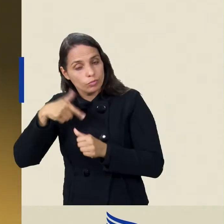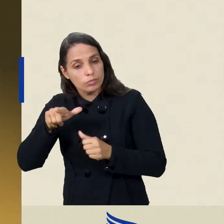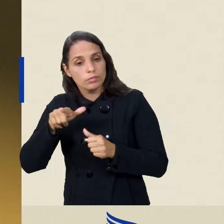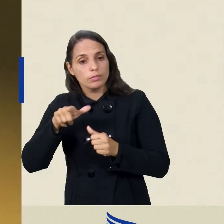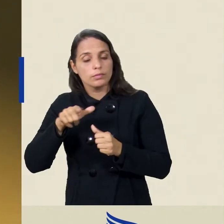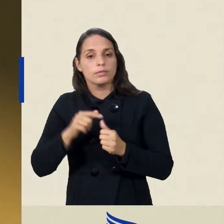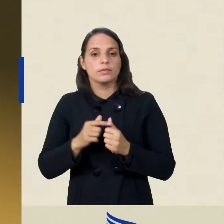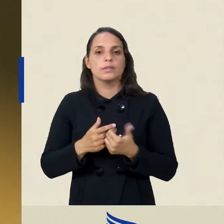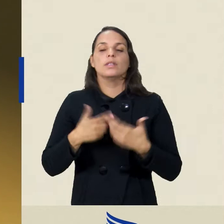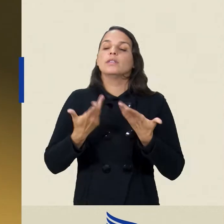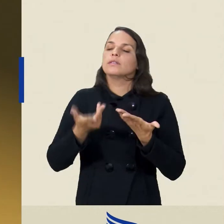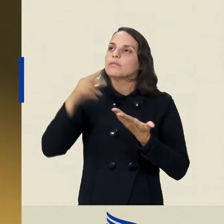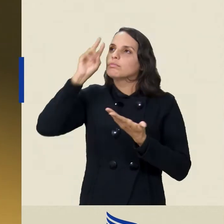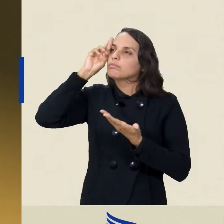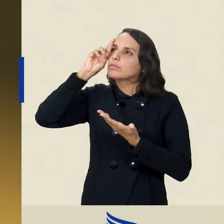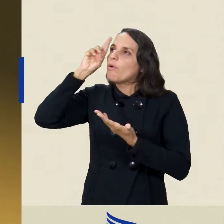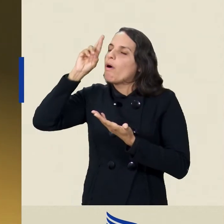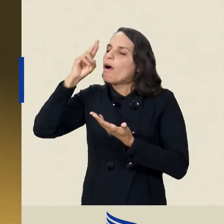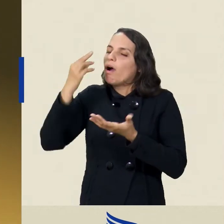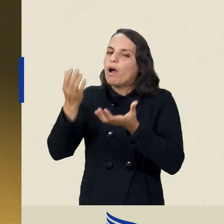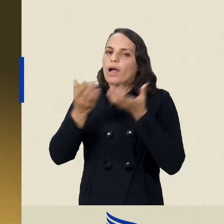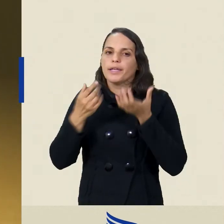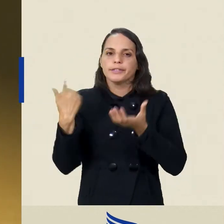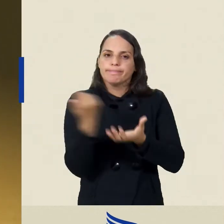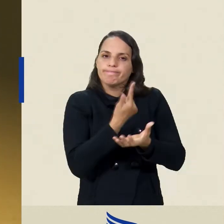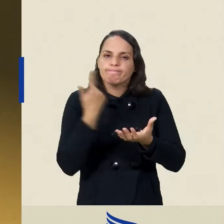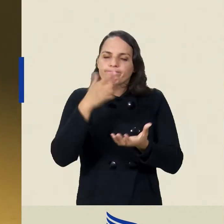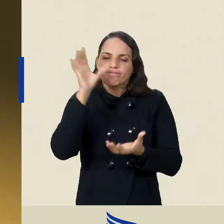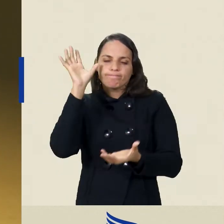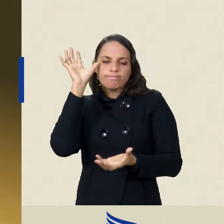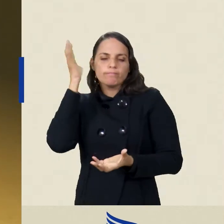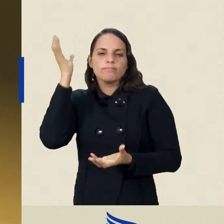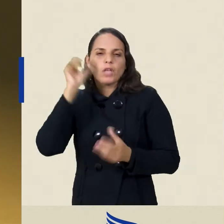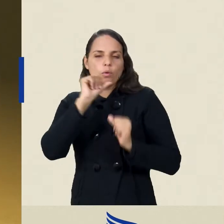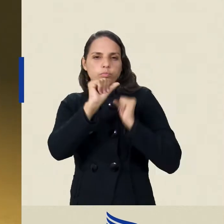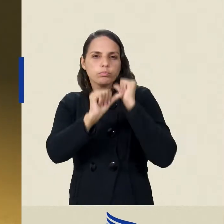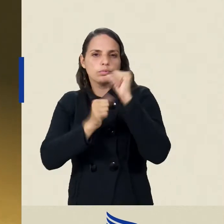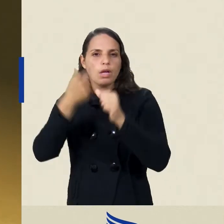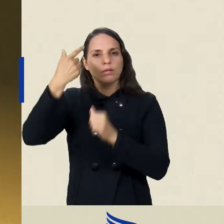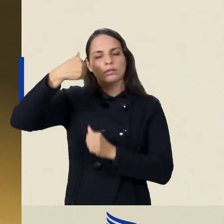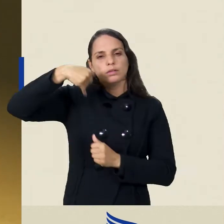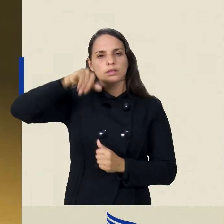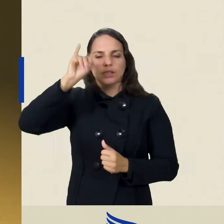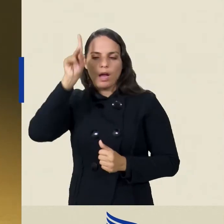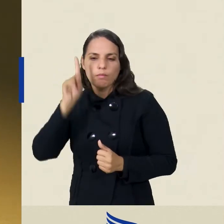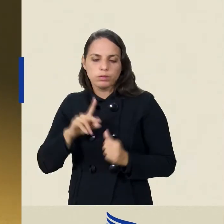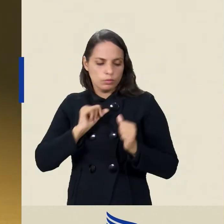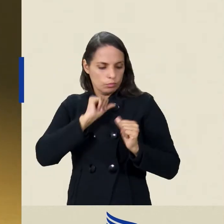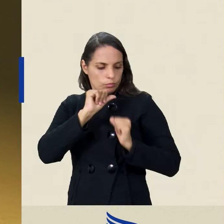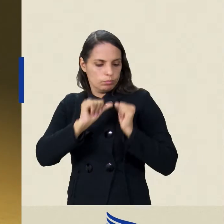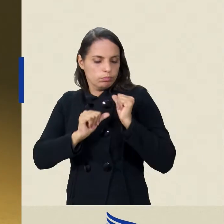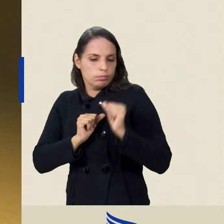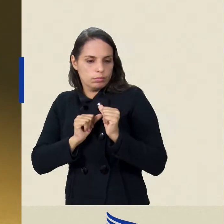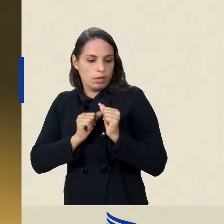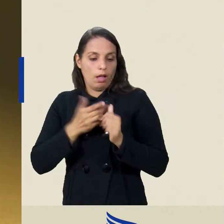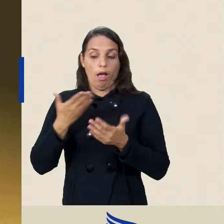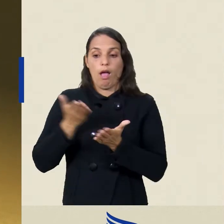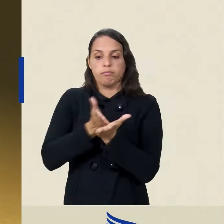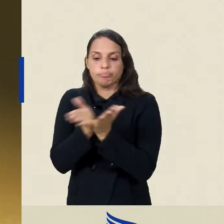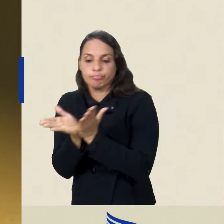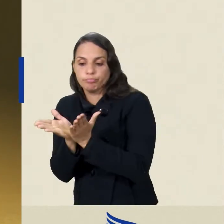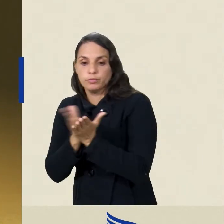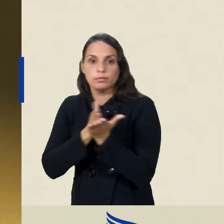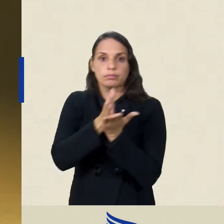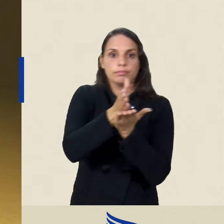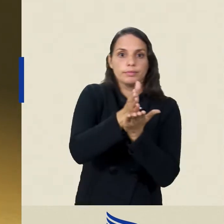Senhor requer decidida reforma, e quando uma alma está verdadeiramente reconvertida, seja ela